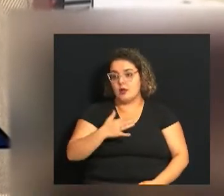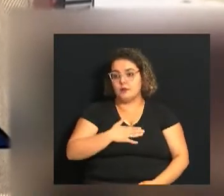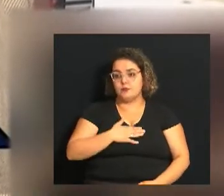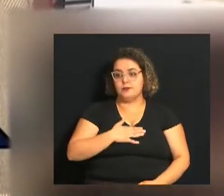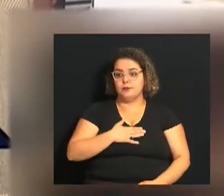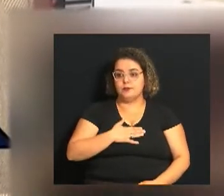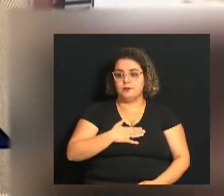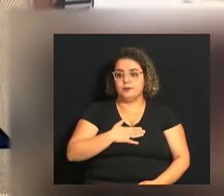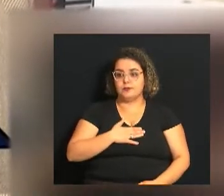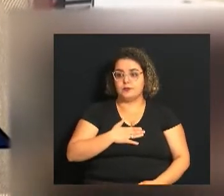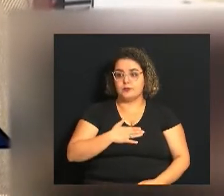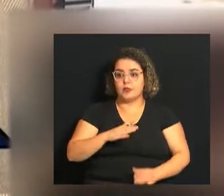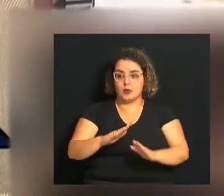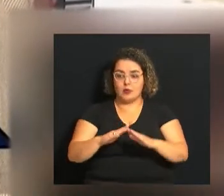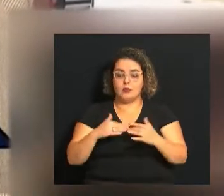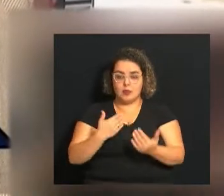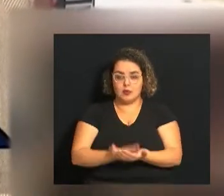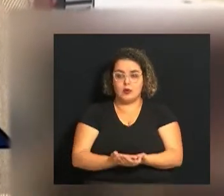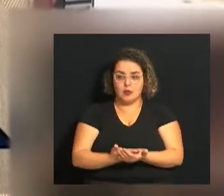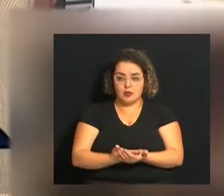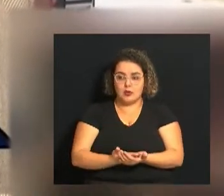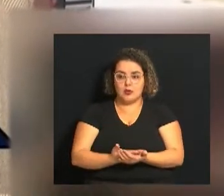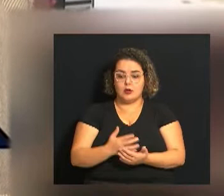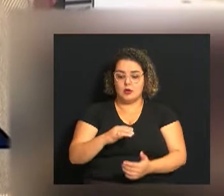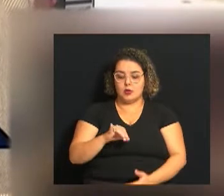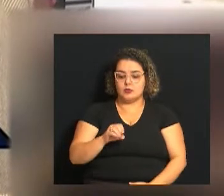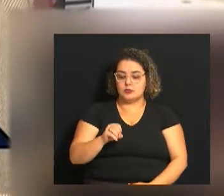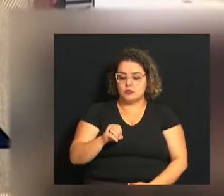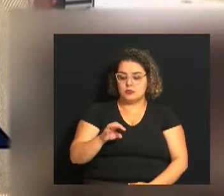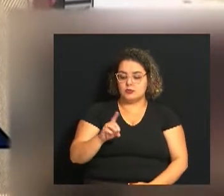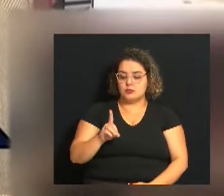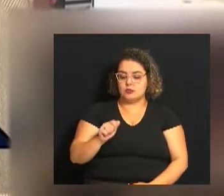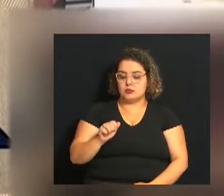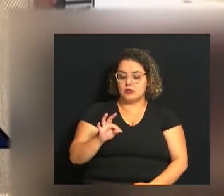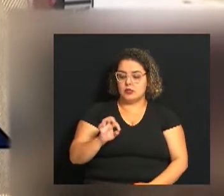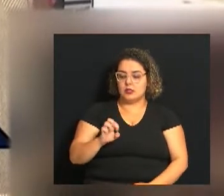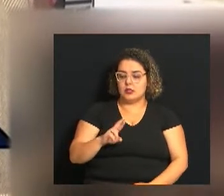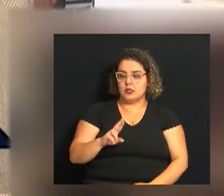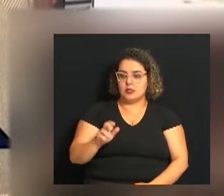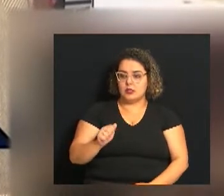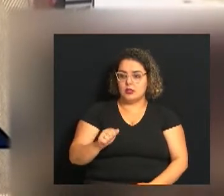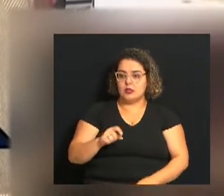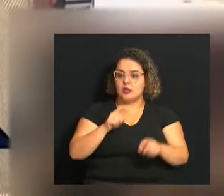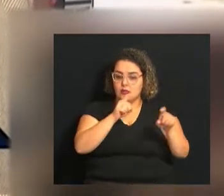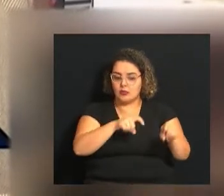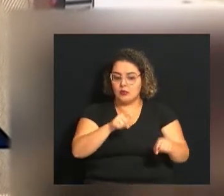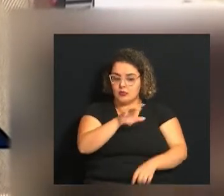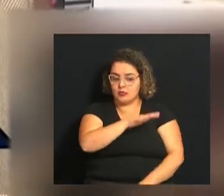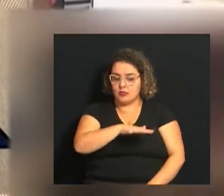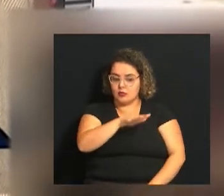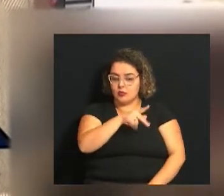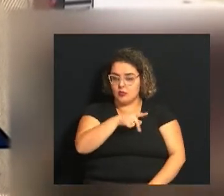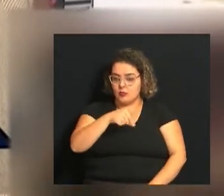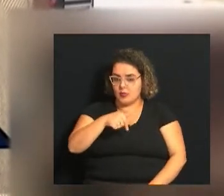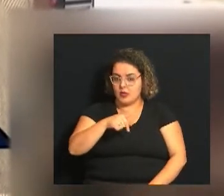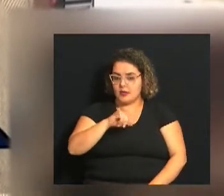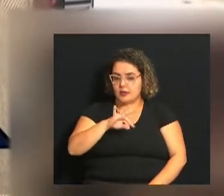o meu requerimento, para que o Cio da Terra, os produtores do Parque Itajaí, que já estão ali há muito